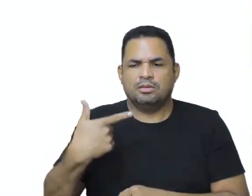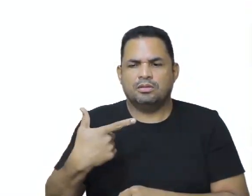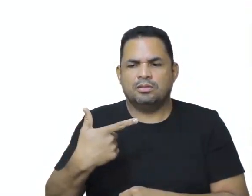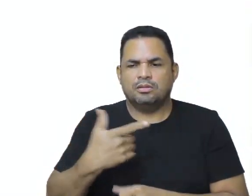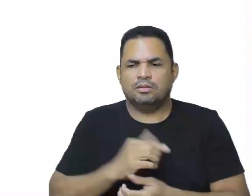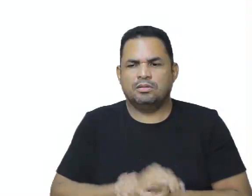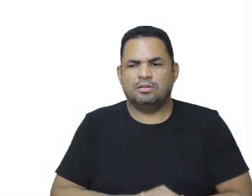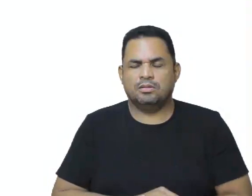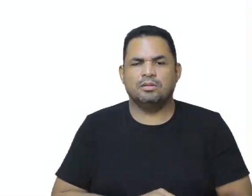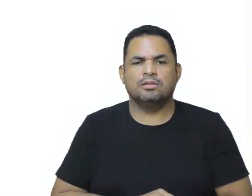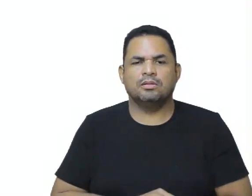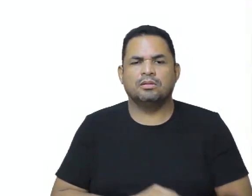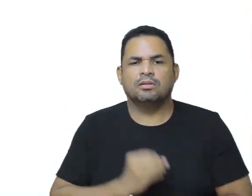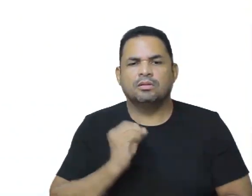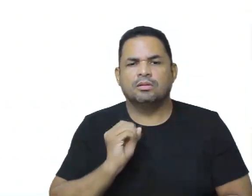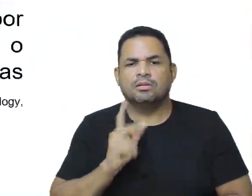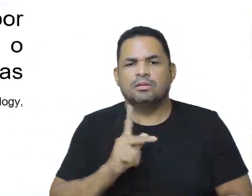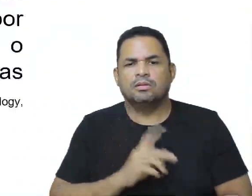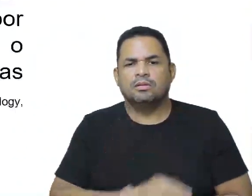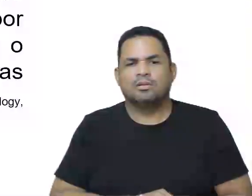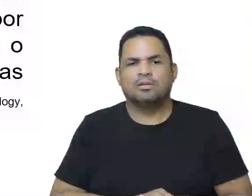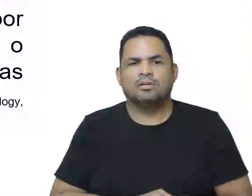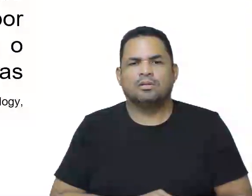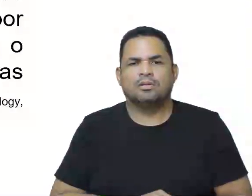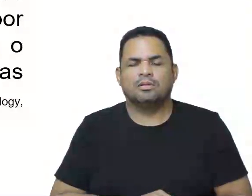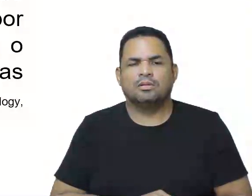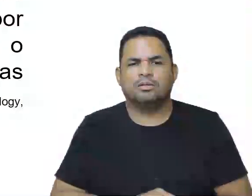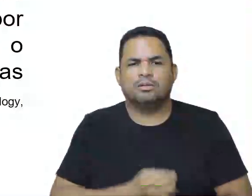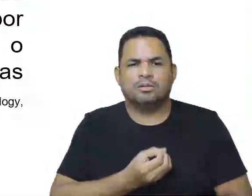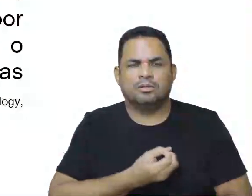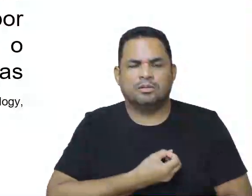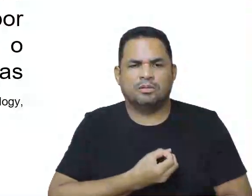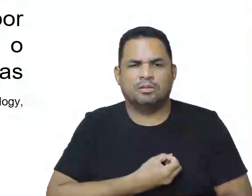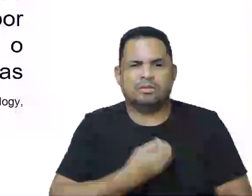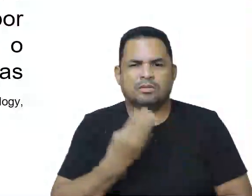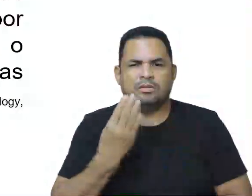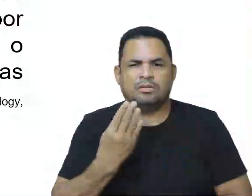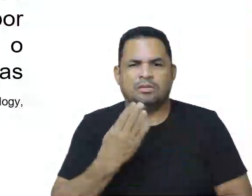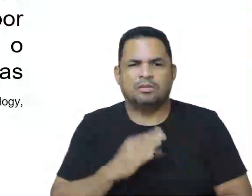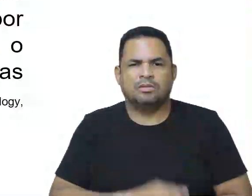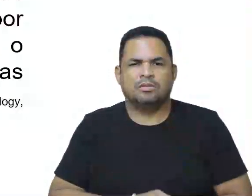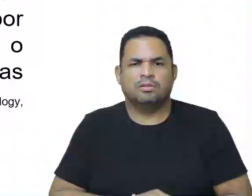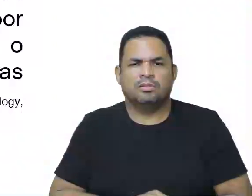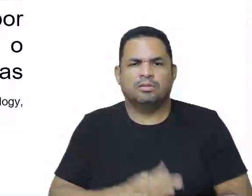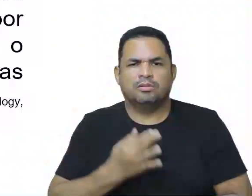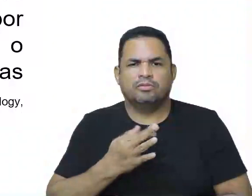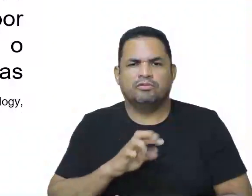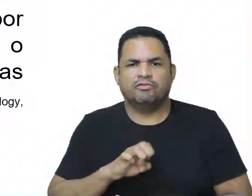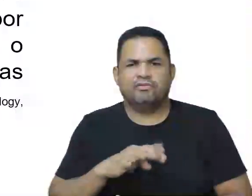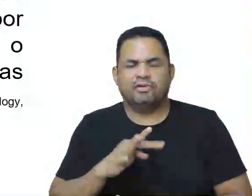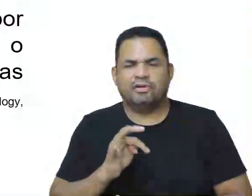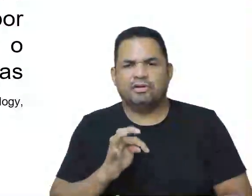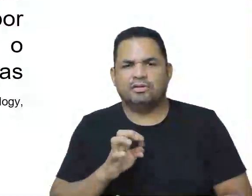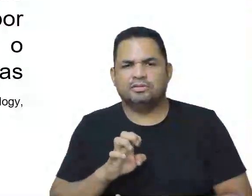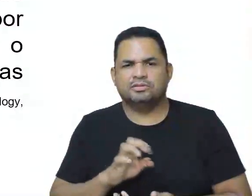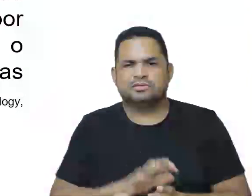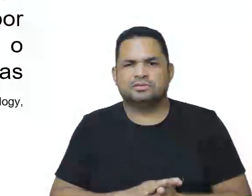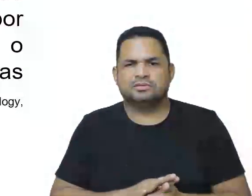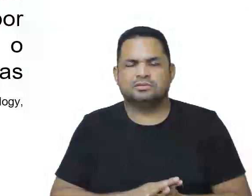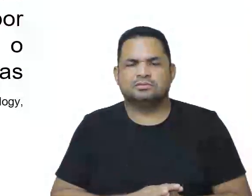1972. Beleza? Vamos lá. Questão 4, uma questão da FUVEST, certo? Uma